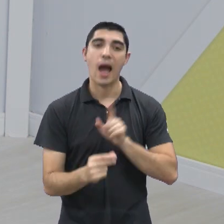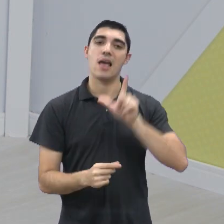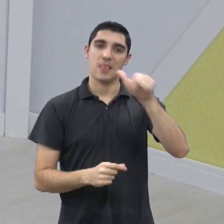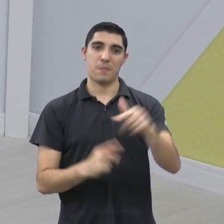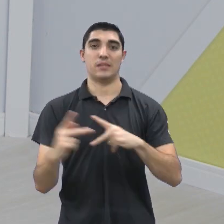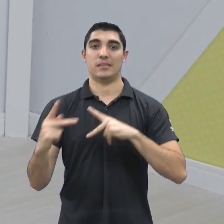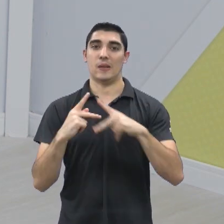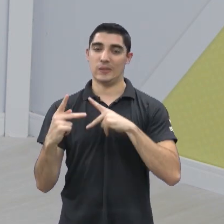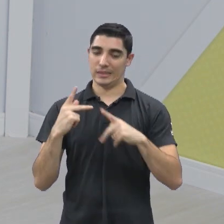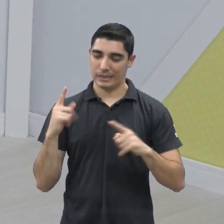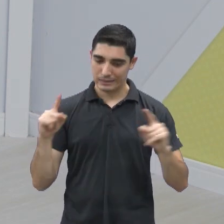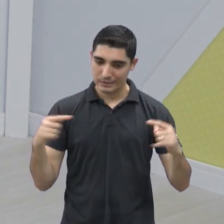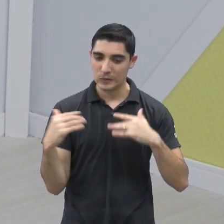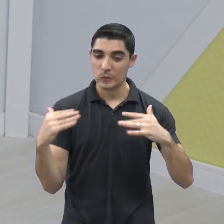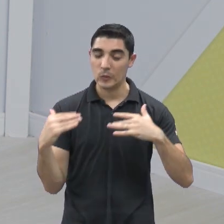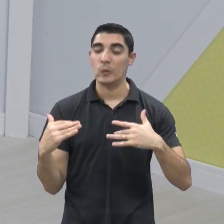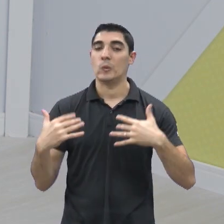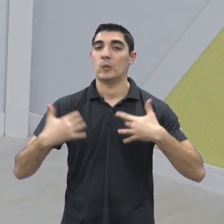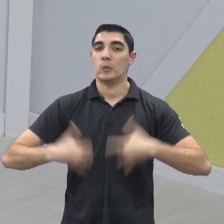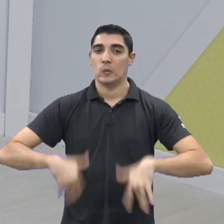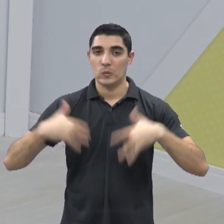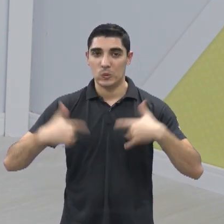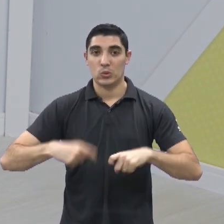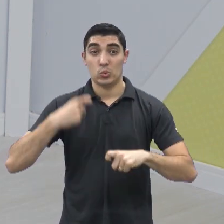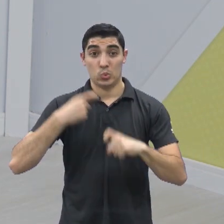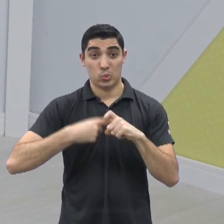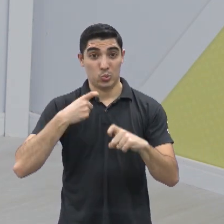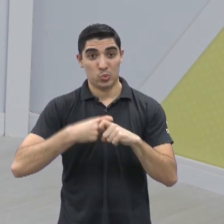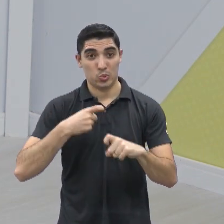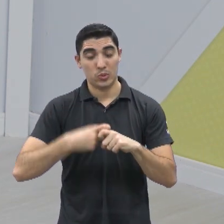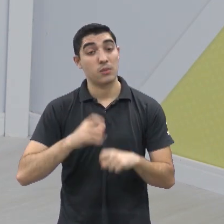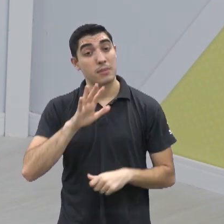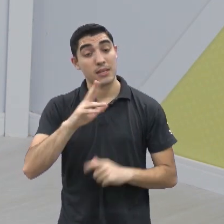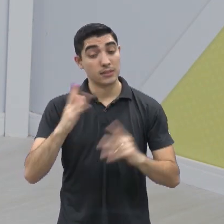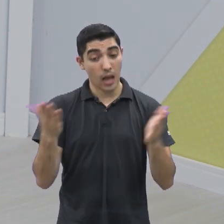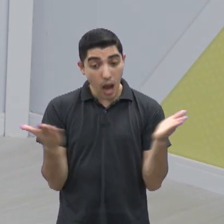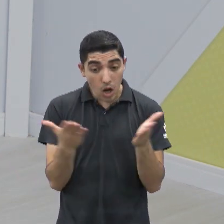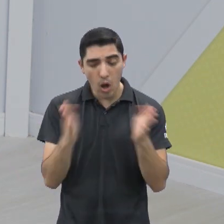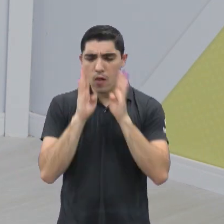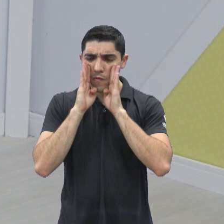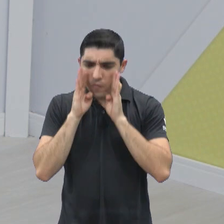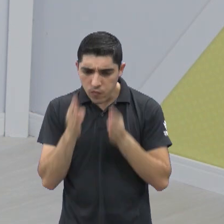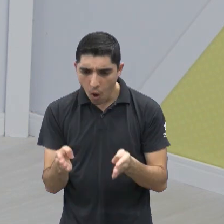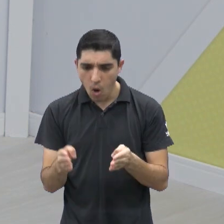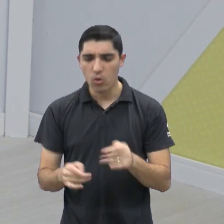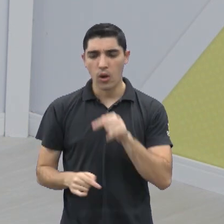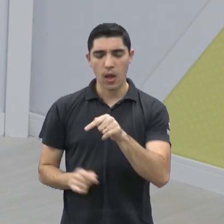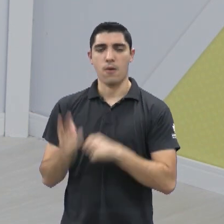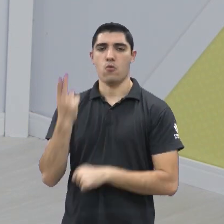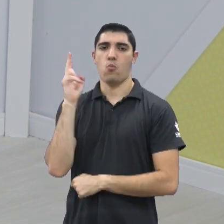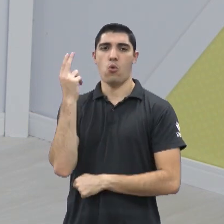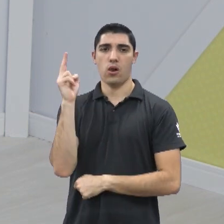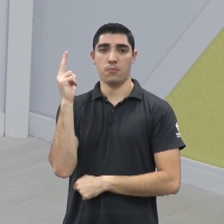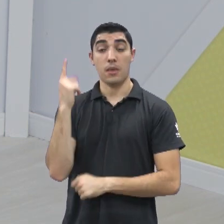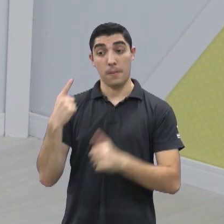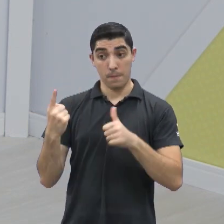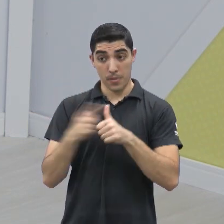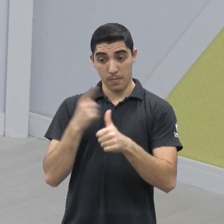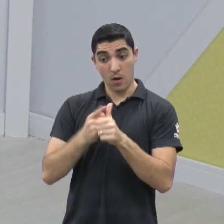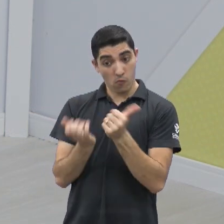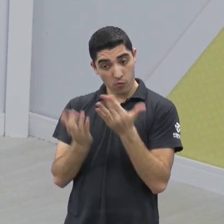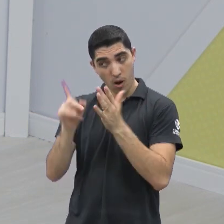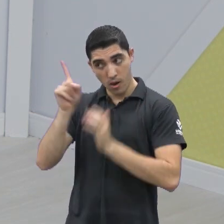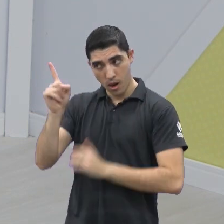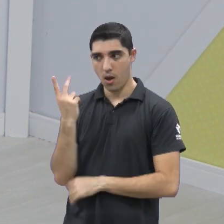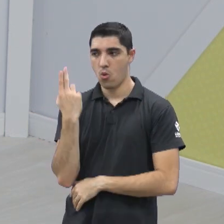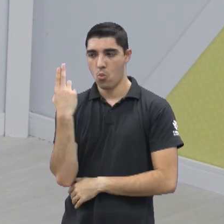jogo para arrepiar. Então, vamos ficar de olho. Primeiro, o São José tem que pensar no Umuarama. Primeiro jogo lá em Umuarama, jogo decisivo